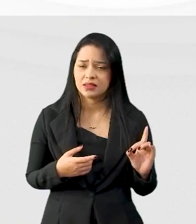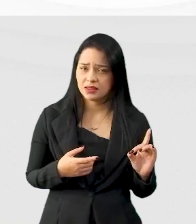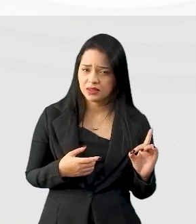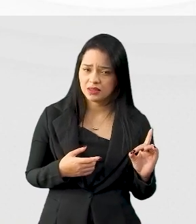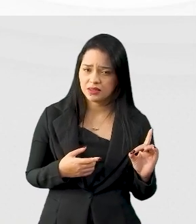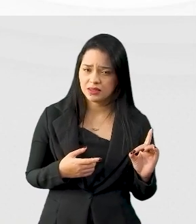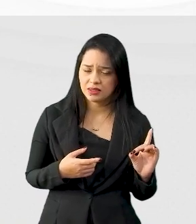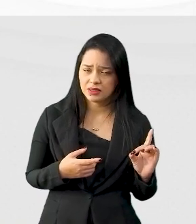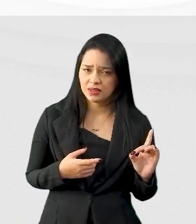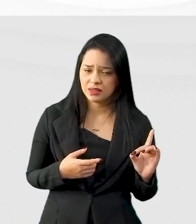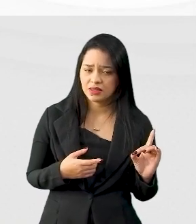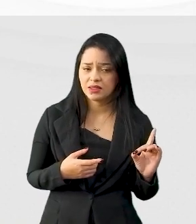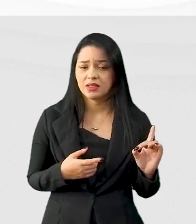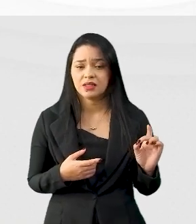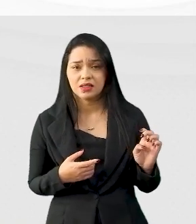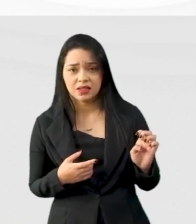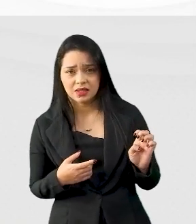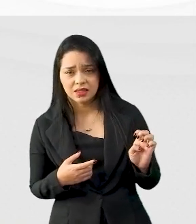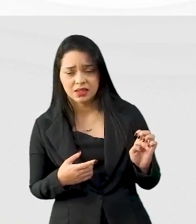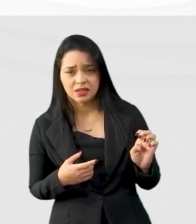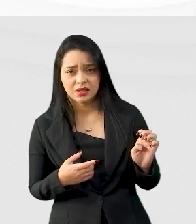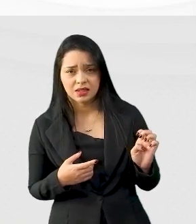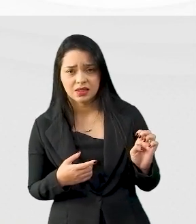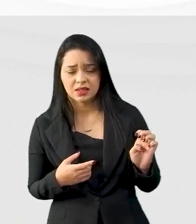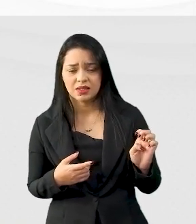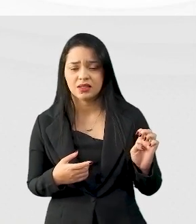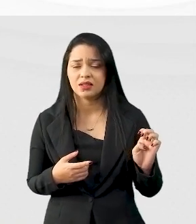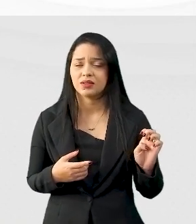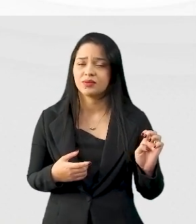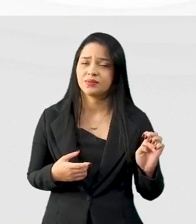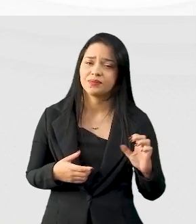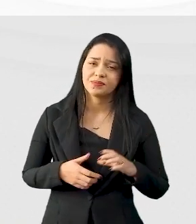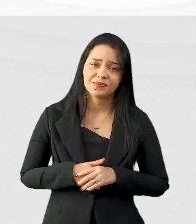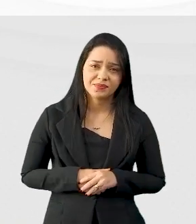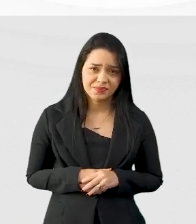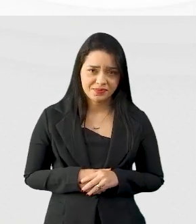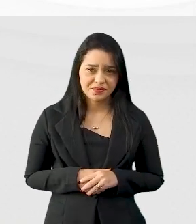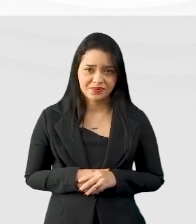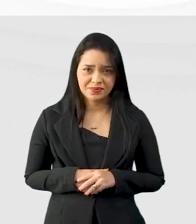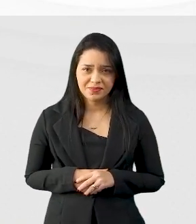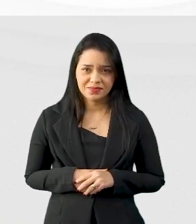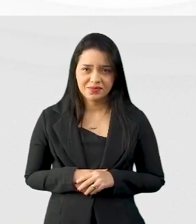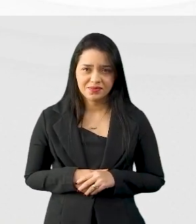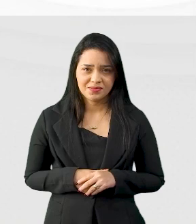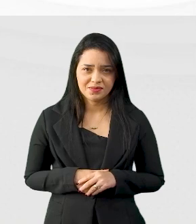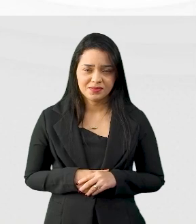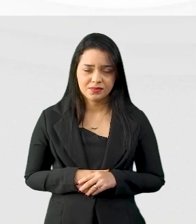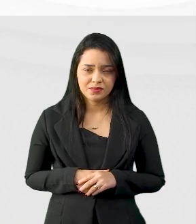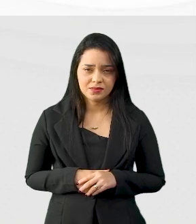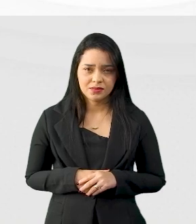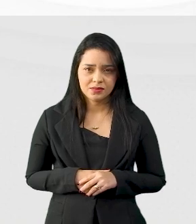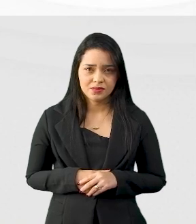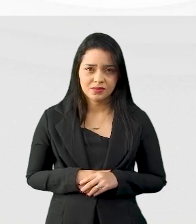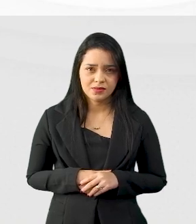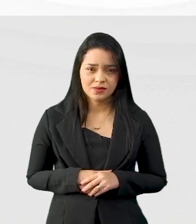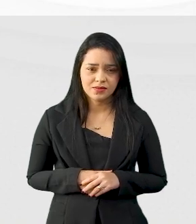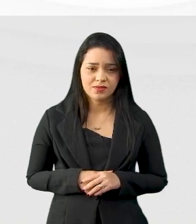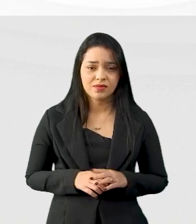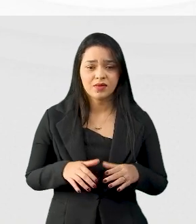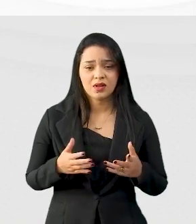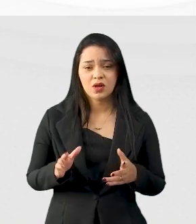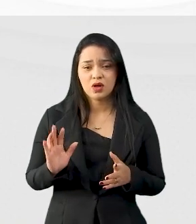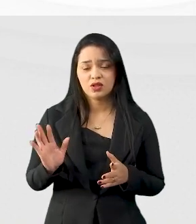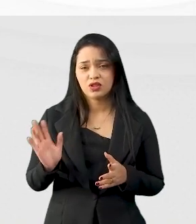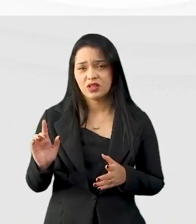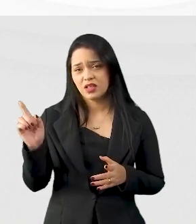Rio Moá no Acre, letra D é o Monte Caburaí em Roraima, ou letra E é o Pico da Neblina no Amazonas. Pico da Neblina já